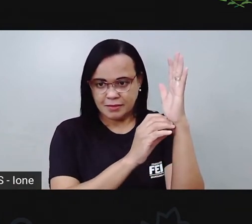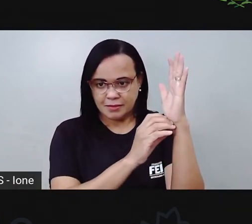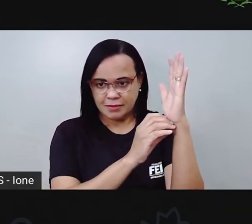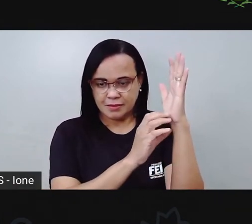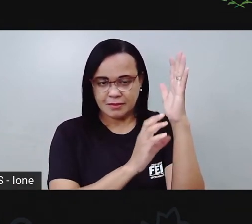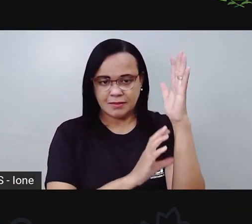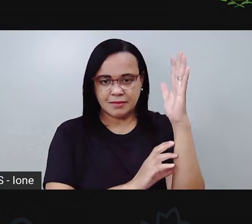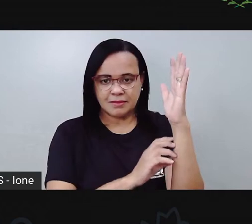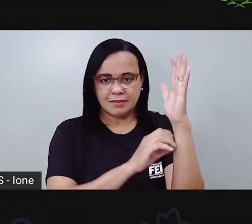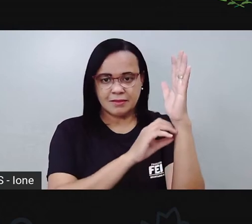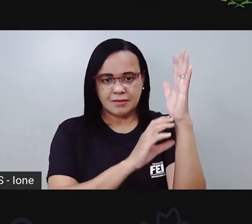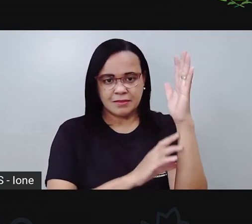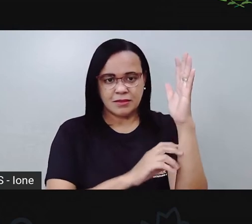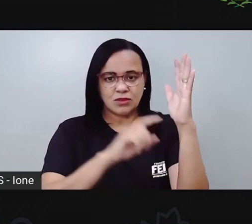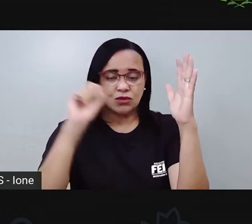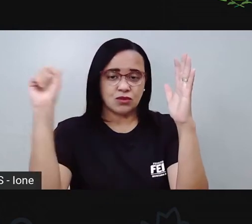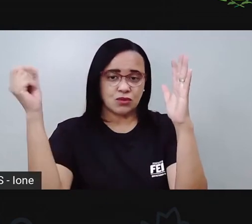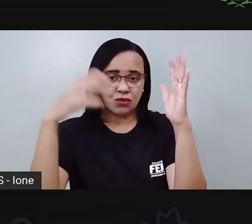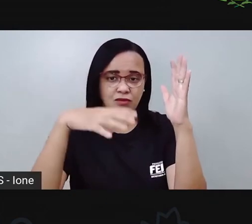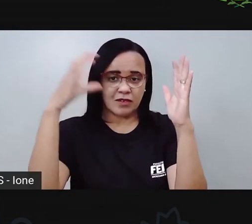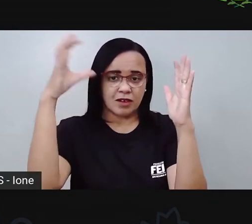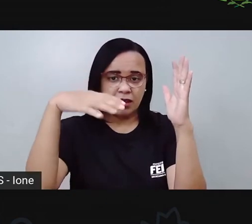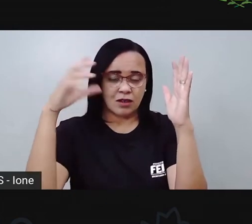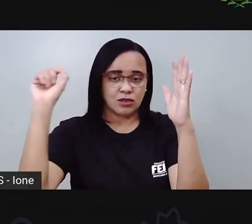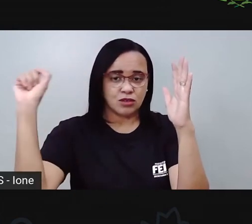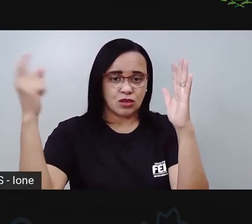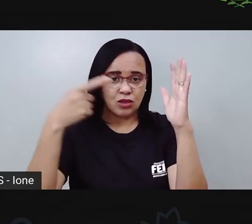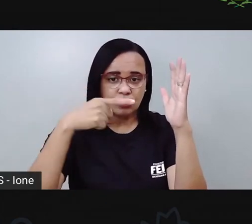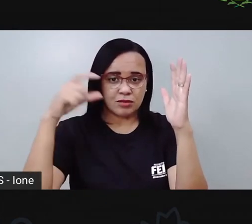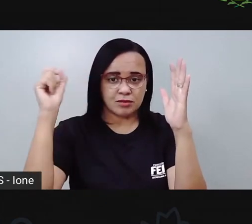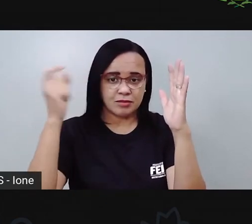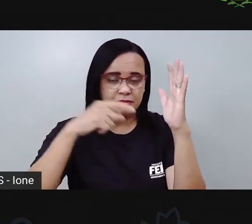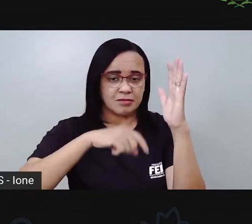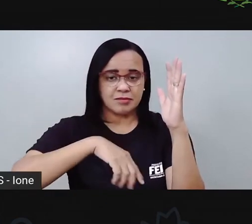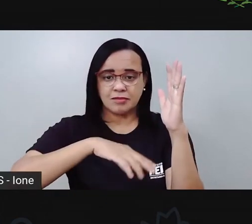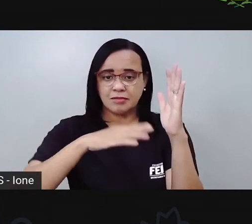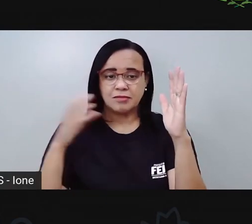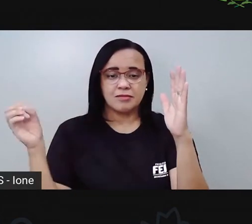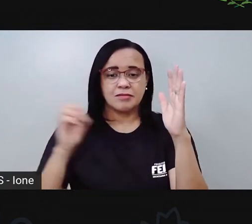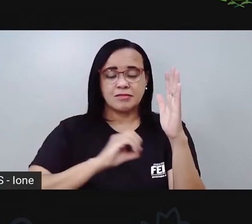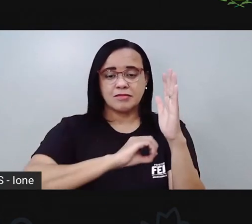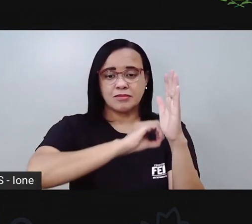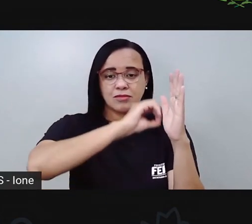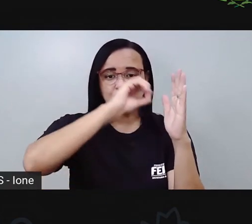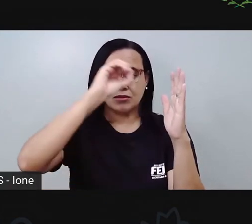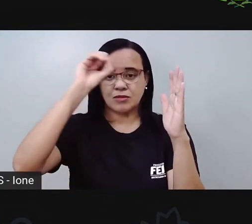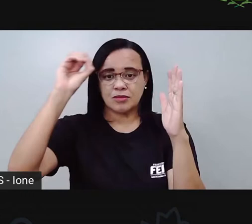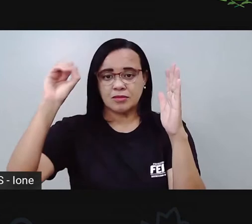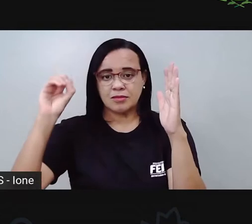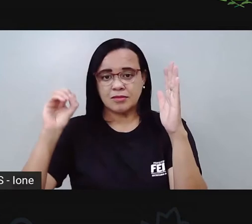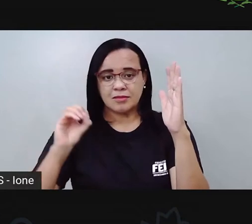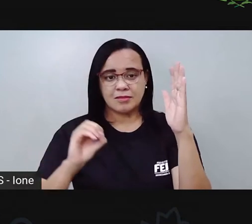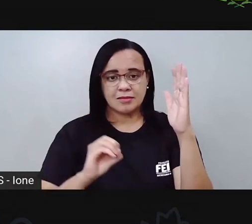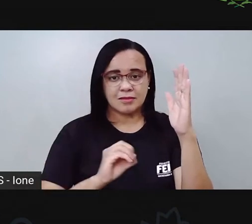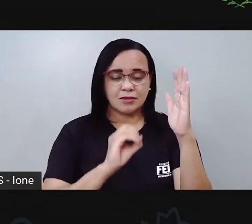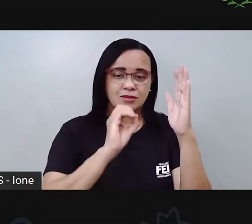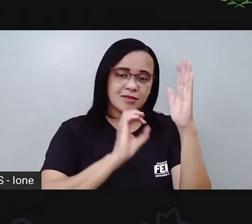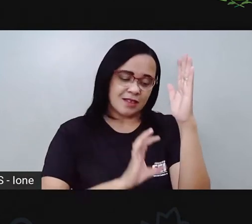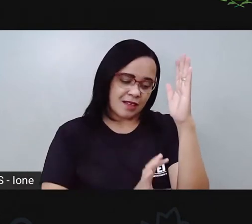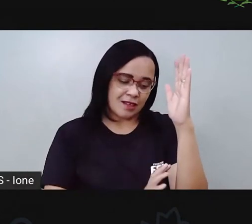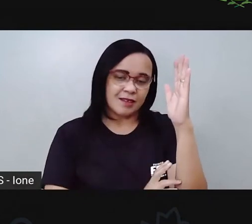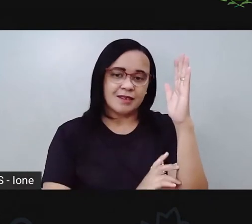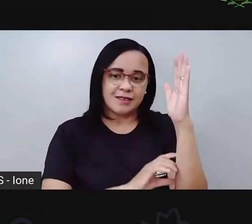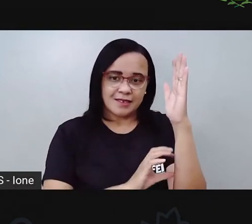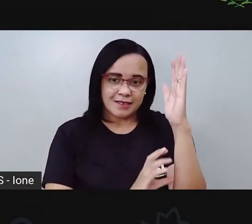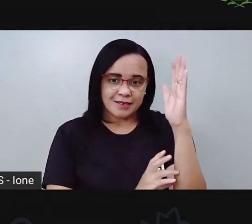já passou a chuva o sol já vem surgindo e a dona